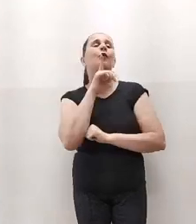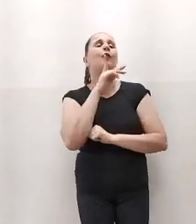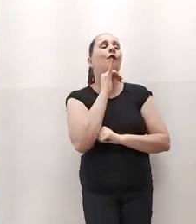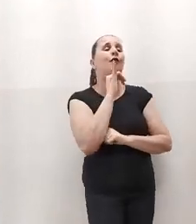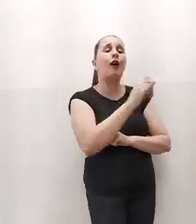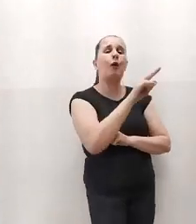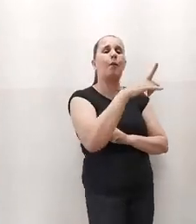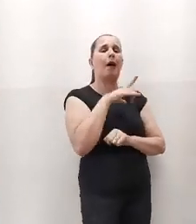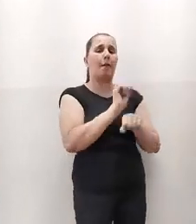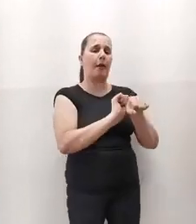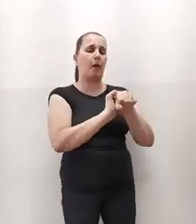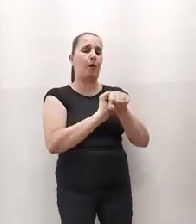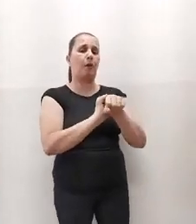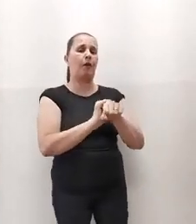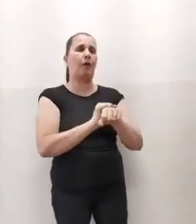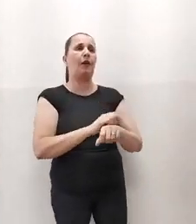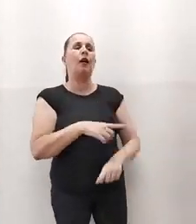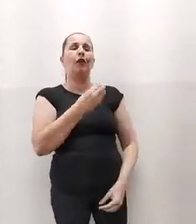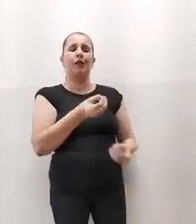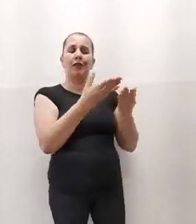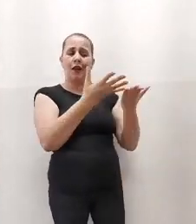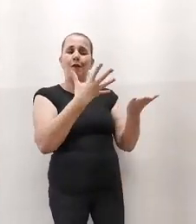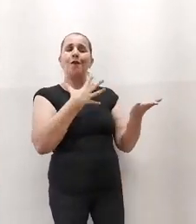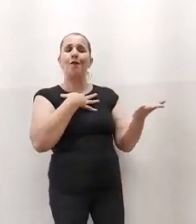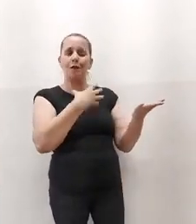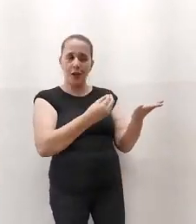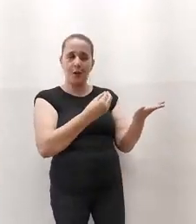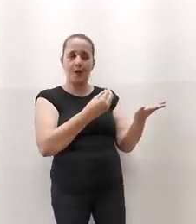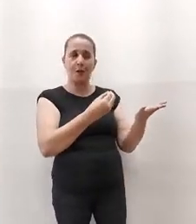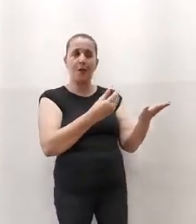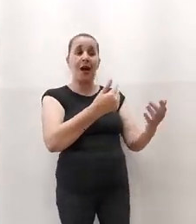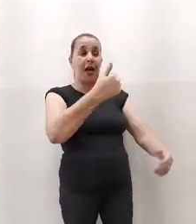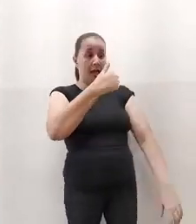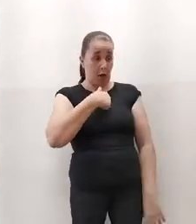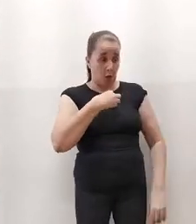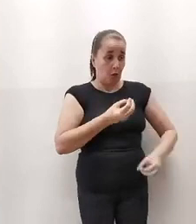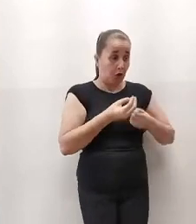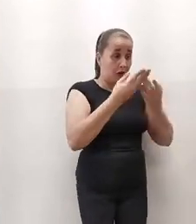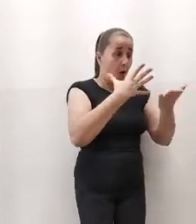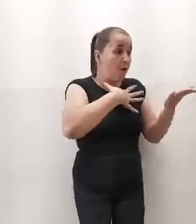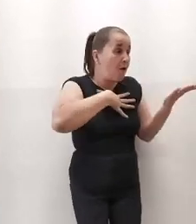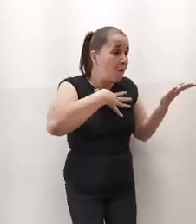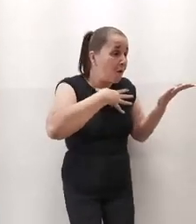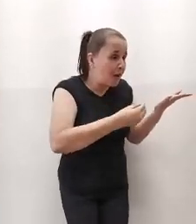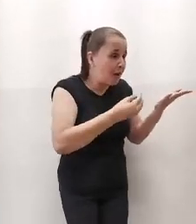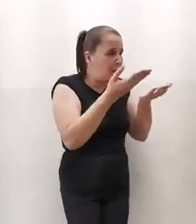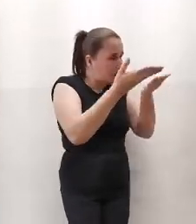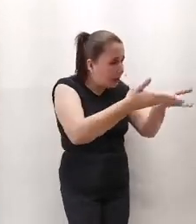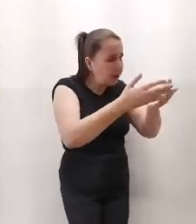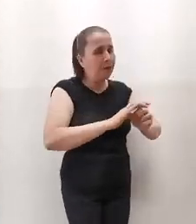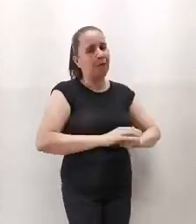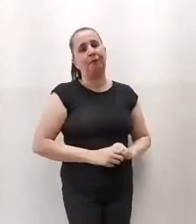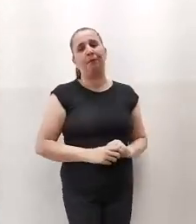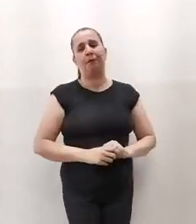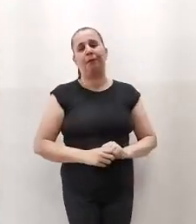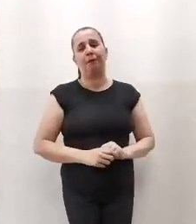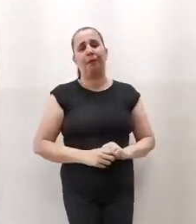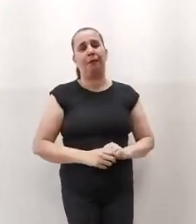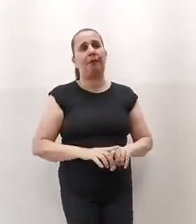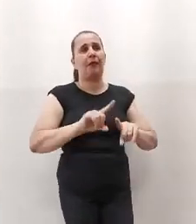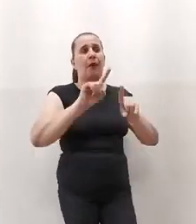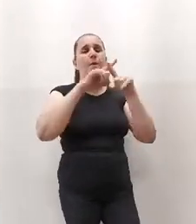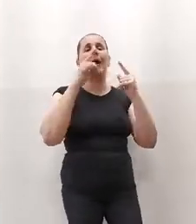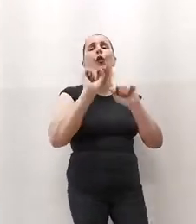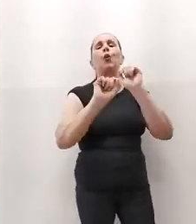irmãos? Eu vou te dar um filho, Abraão. Eu vou te dar um filho, é Gênesis 16, 15. Mas